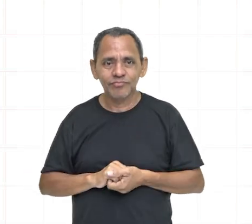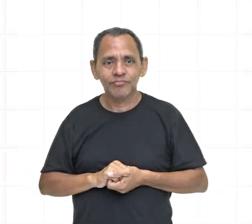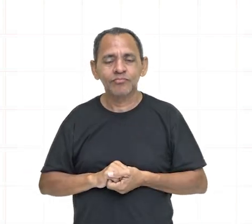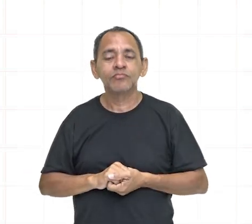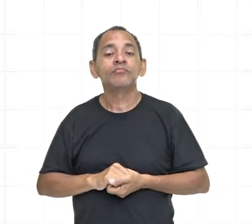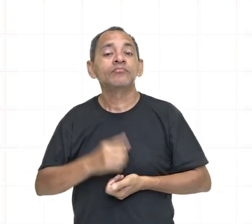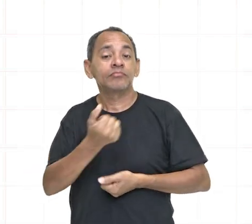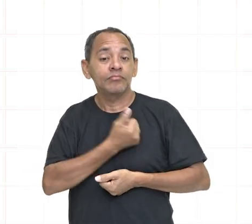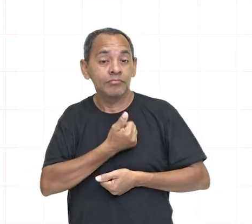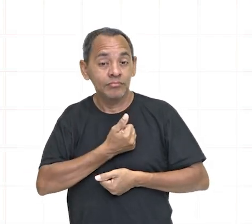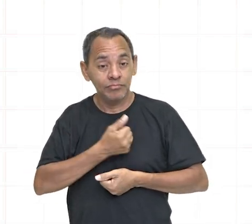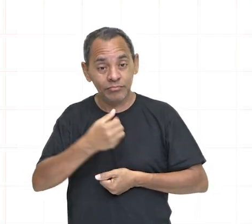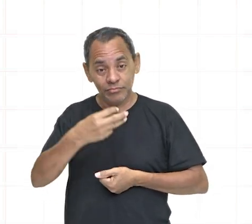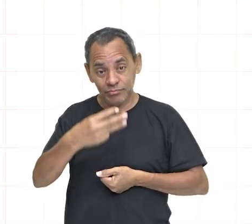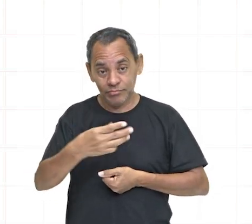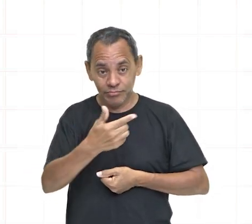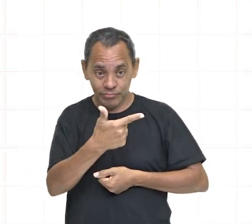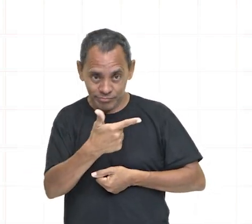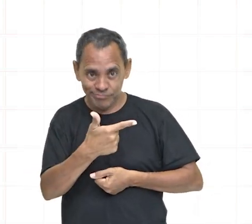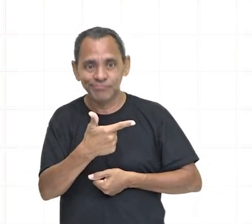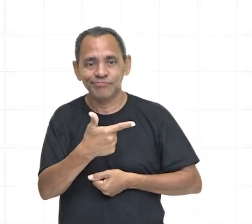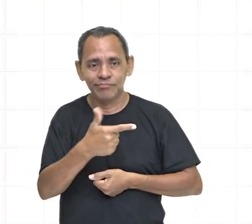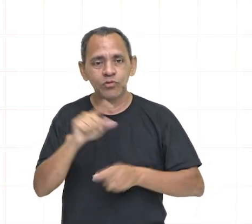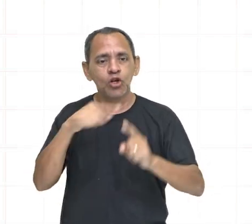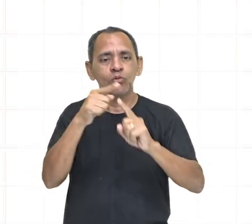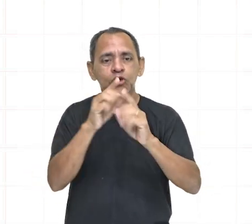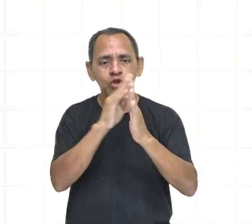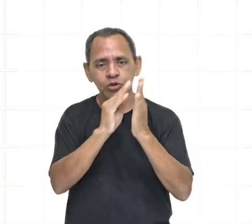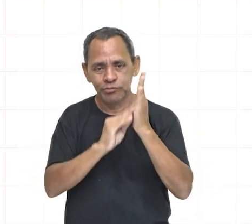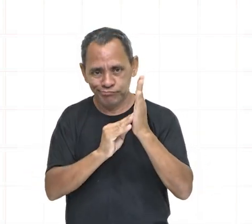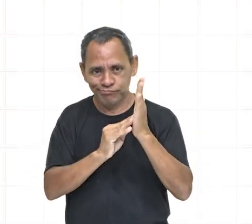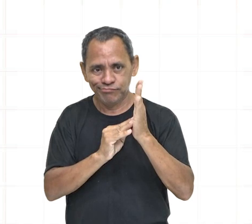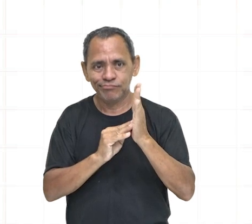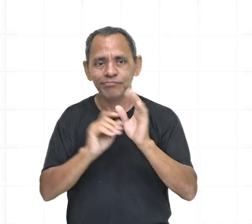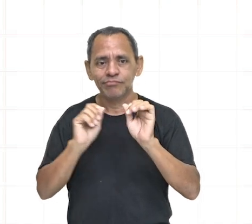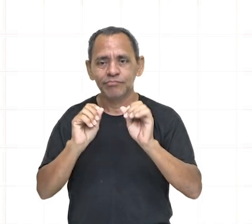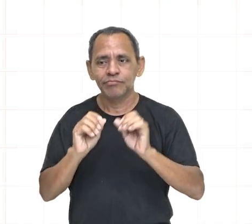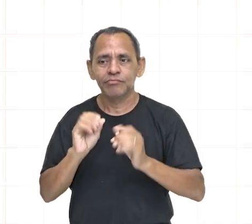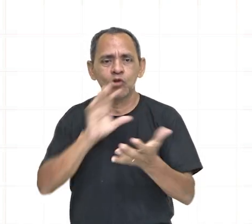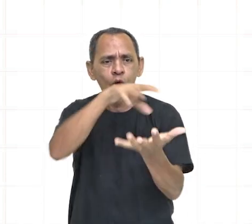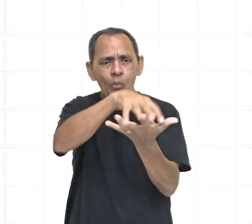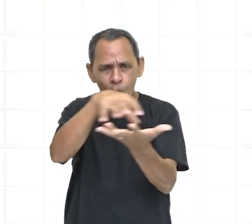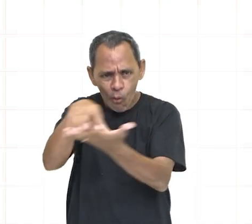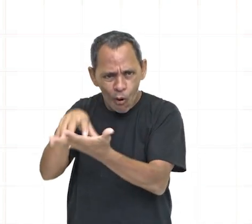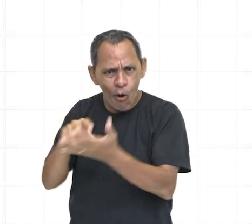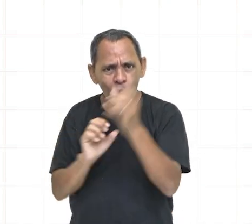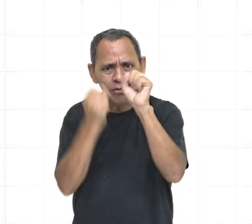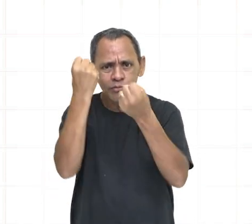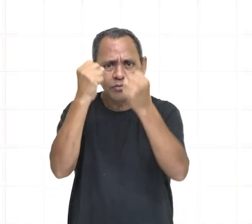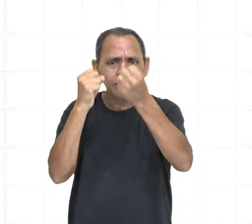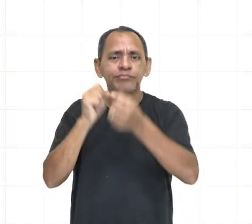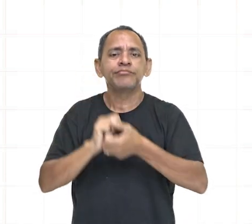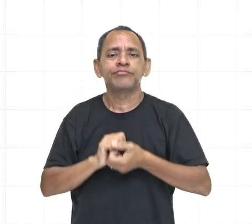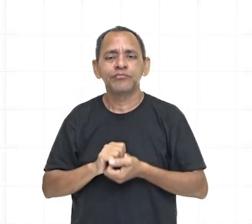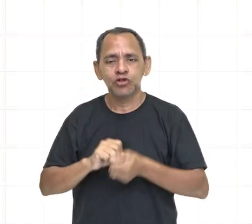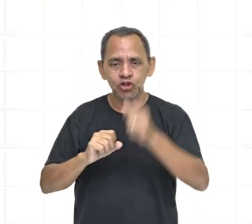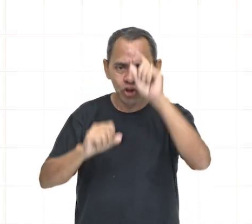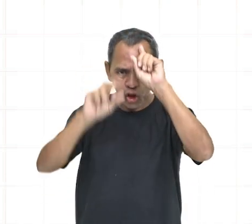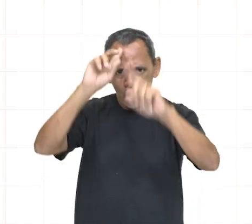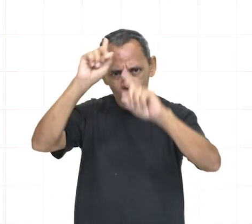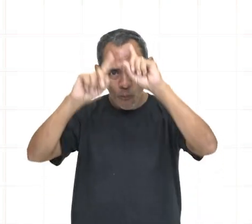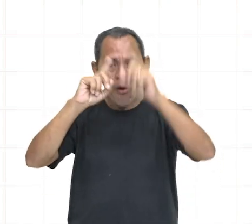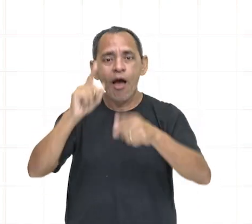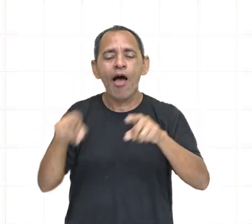aula de número 32, o objeto de conhecimento, cadeias industriais e inovação no uso